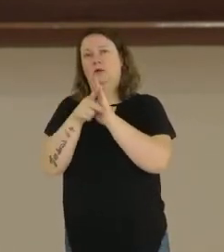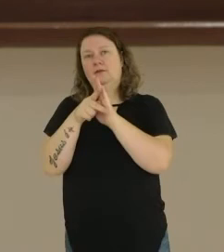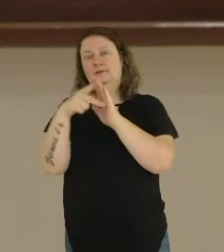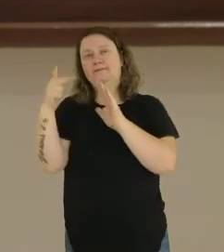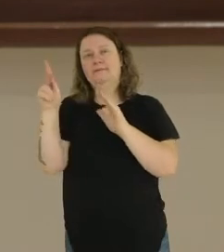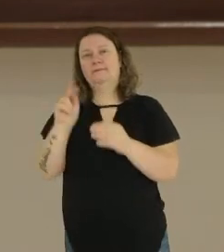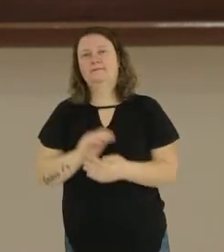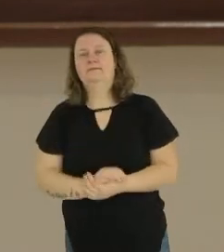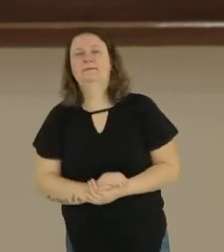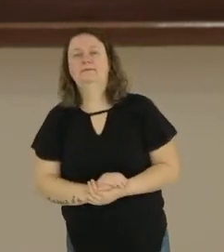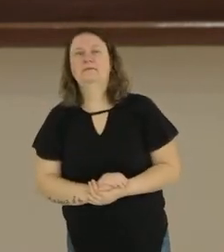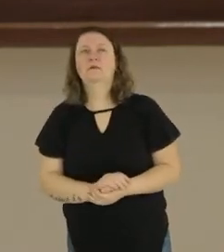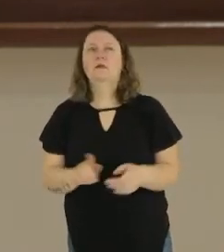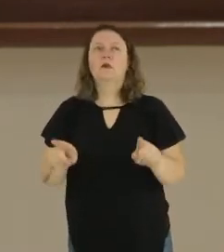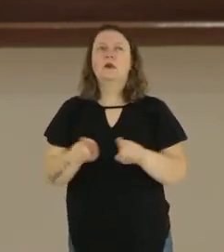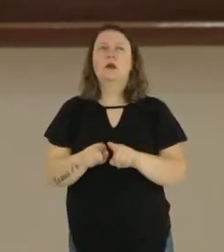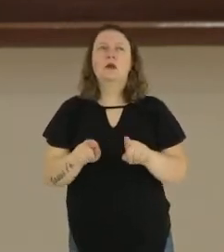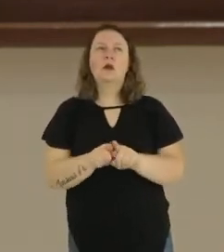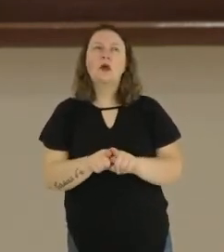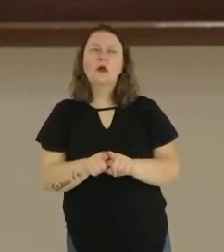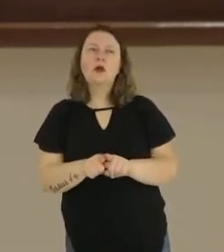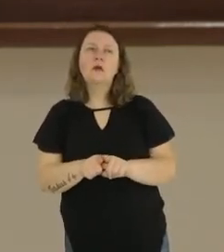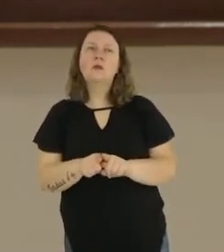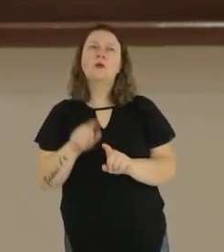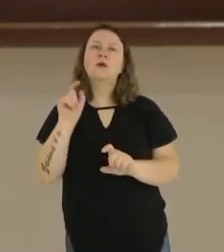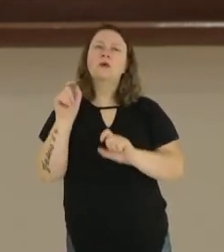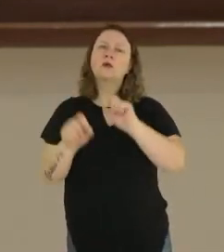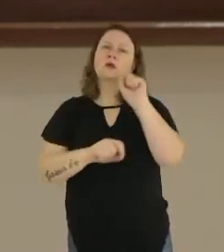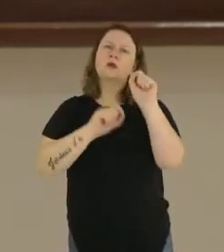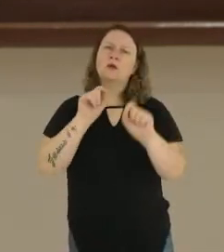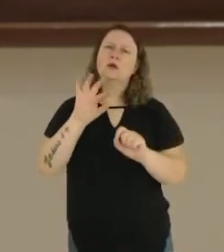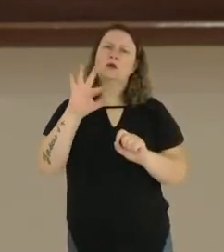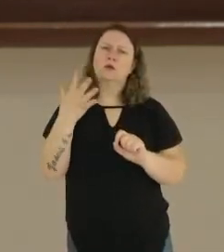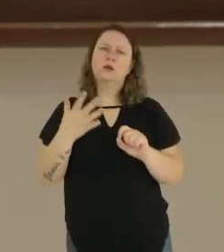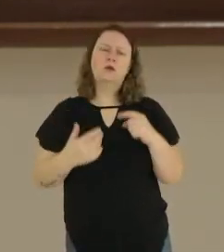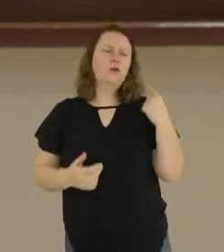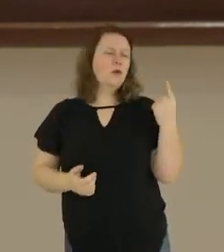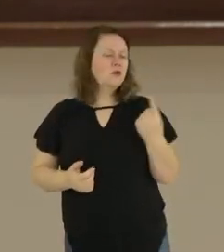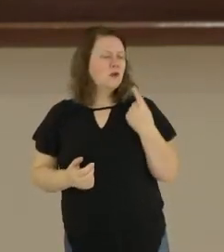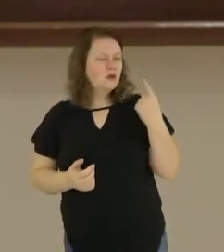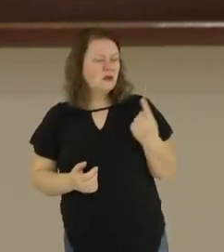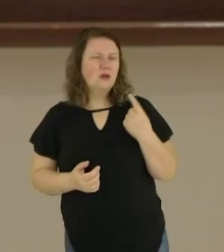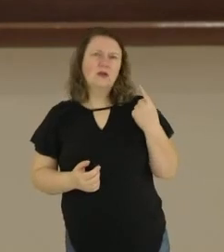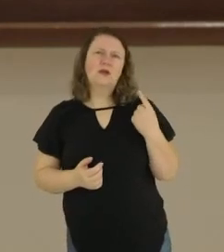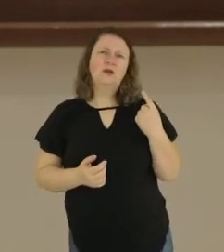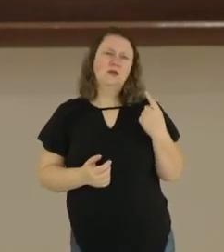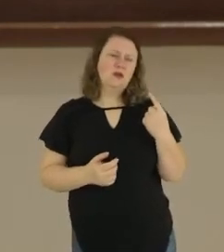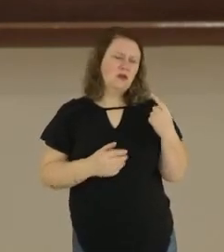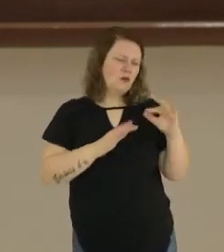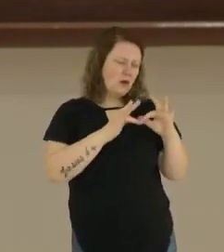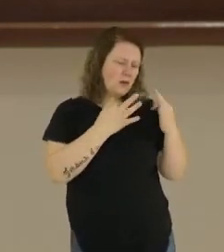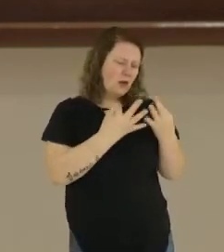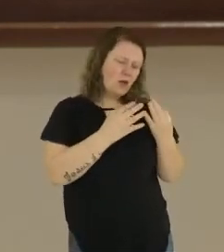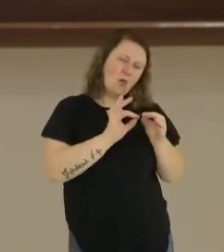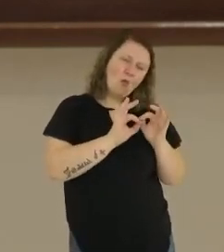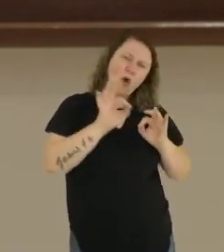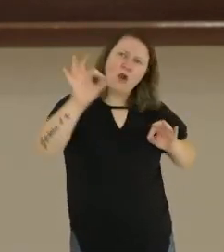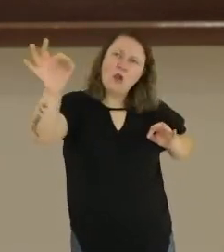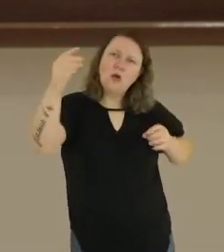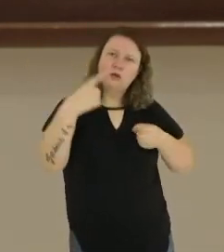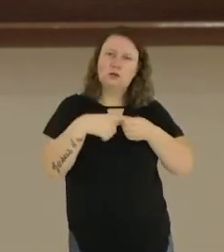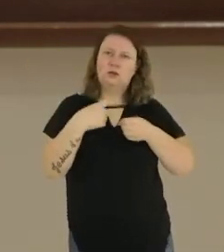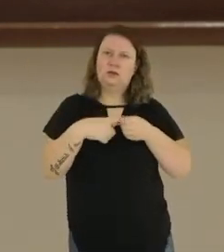Europa, né? O isolamento, né, que fazia também com que eles estivessem muito longe da cidade, também dificultava bastante